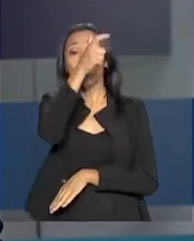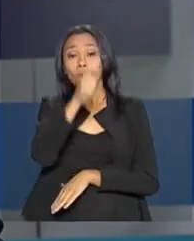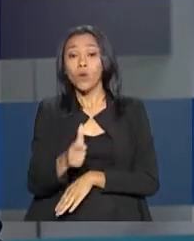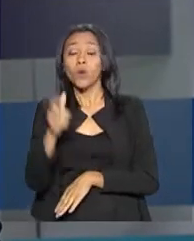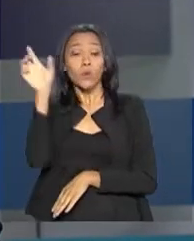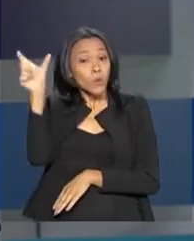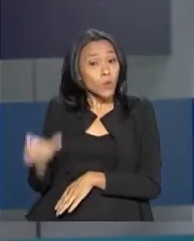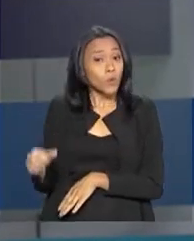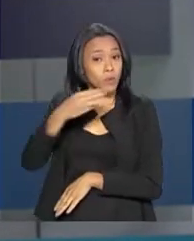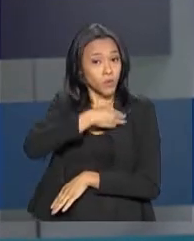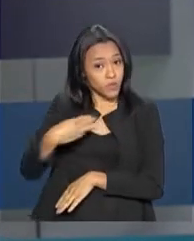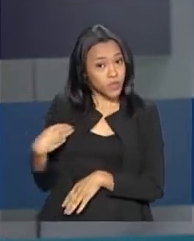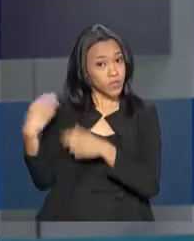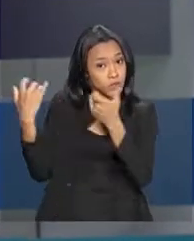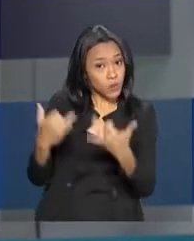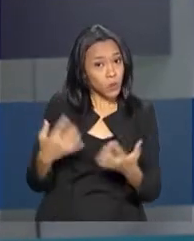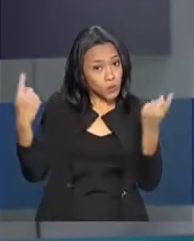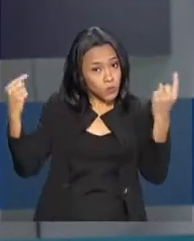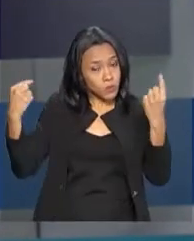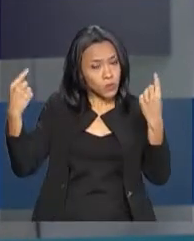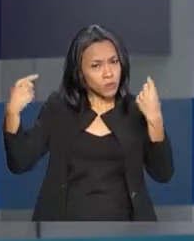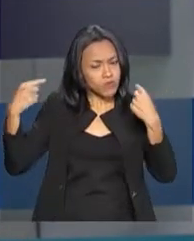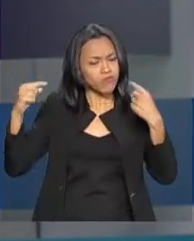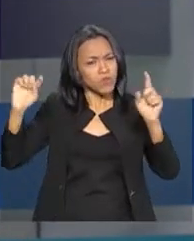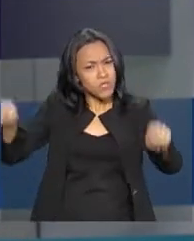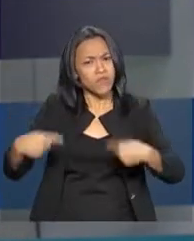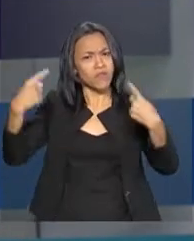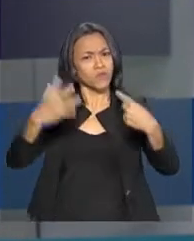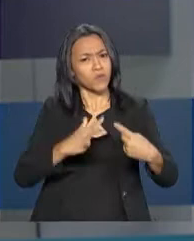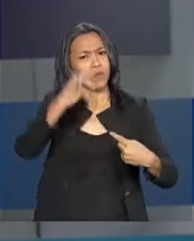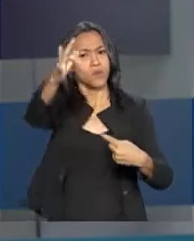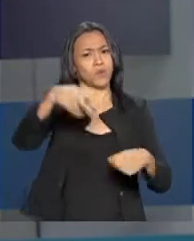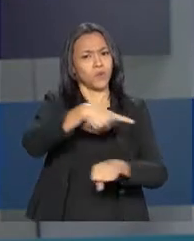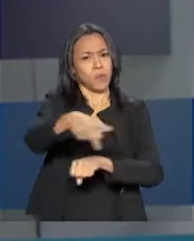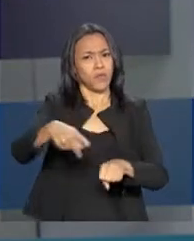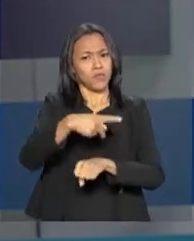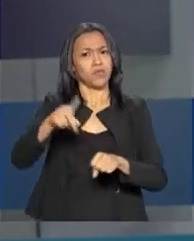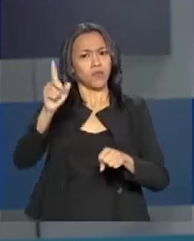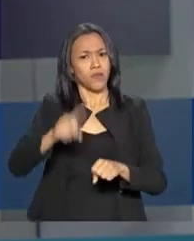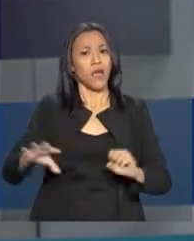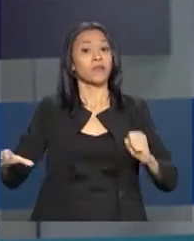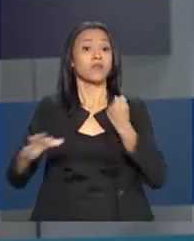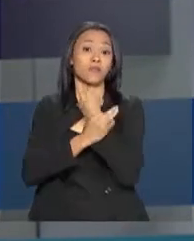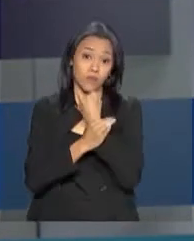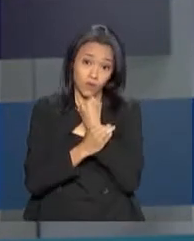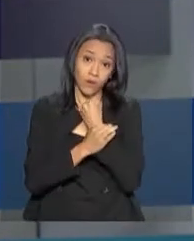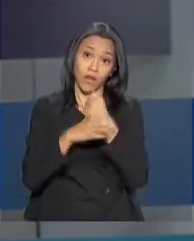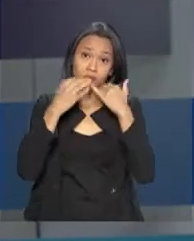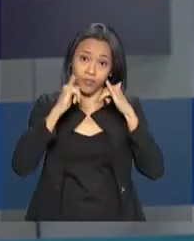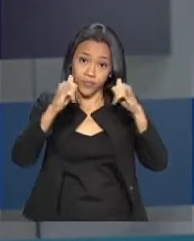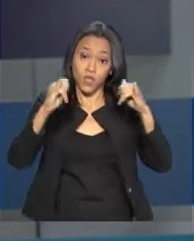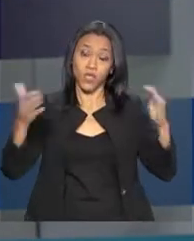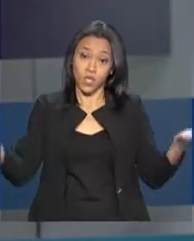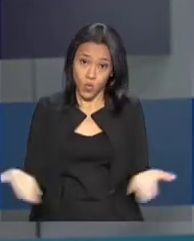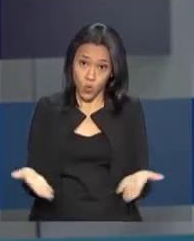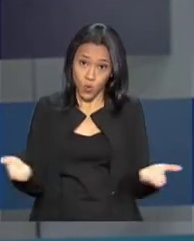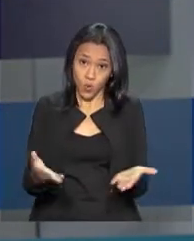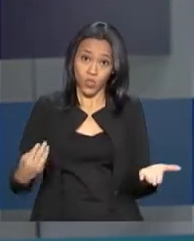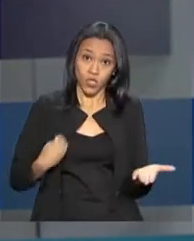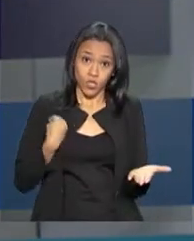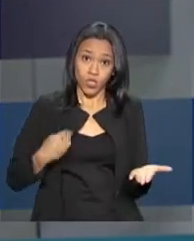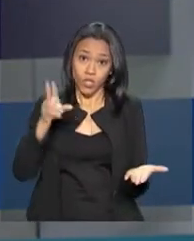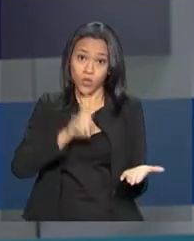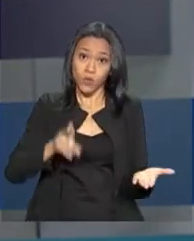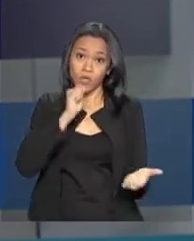para o desafio do futuro do país que é garantir energia limpa e segura já que o atual modelo energético calcado da